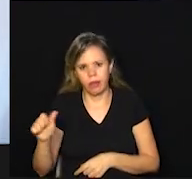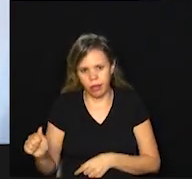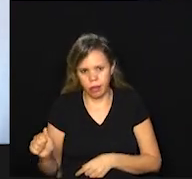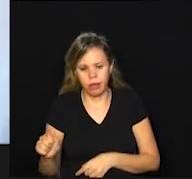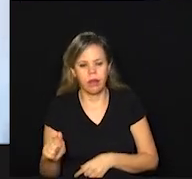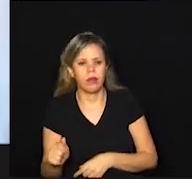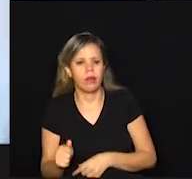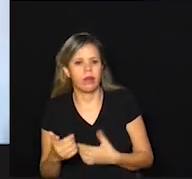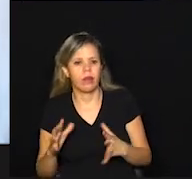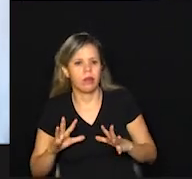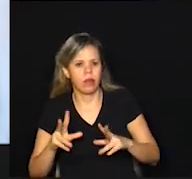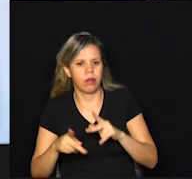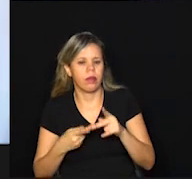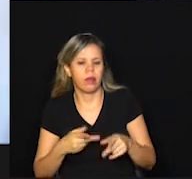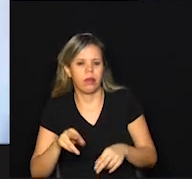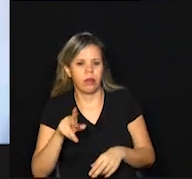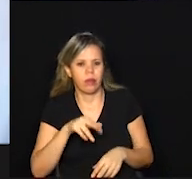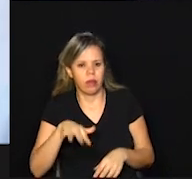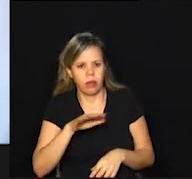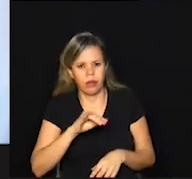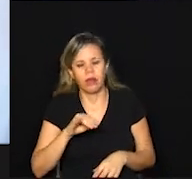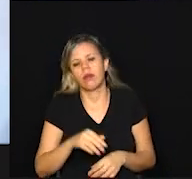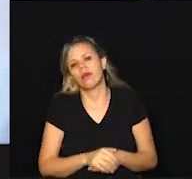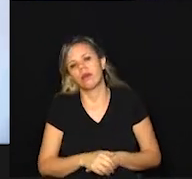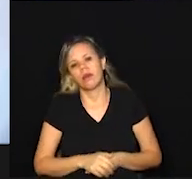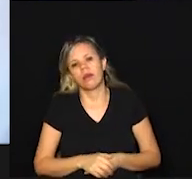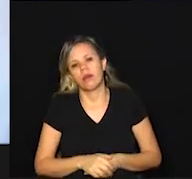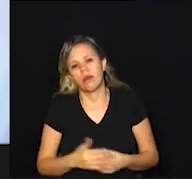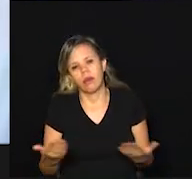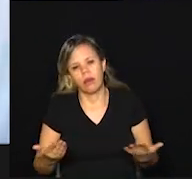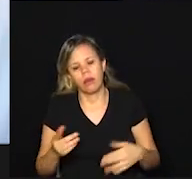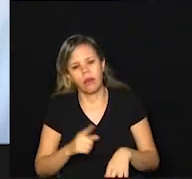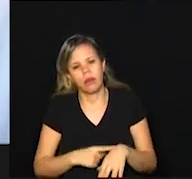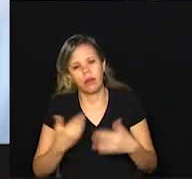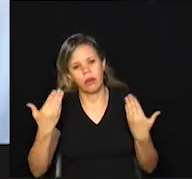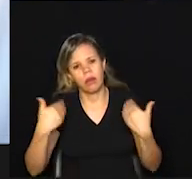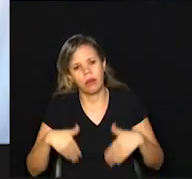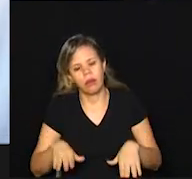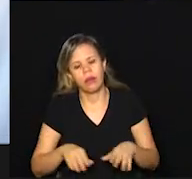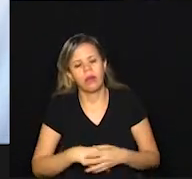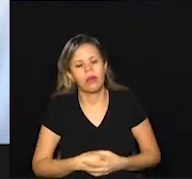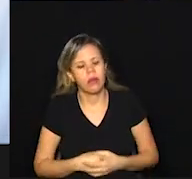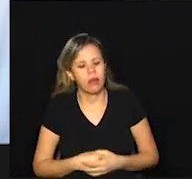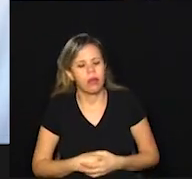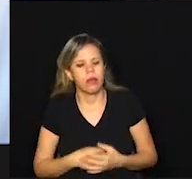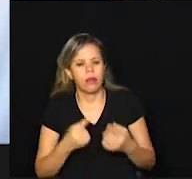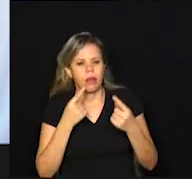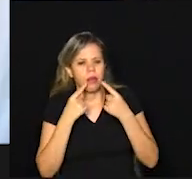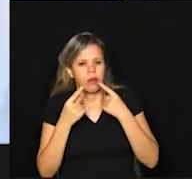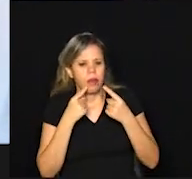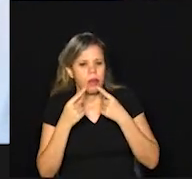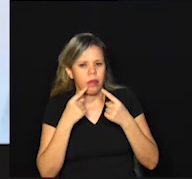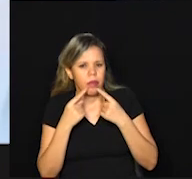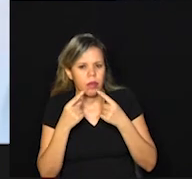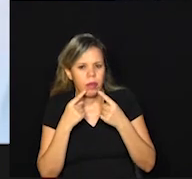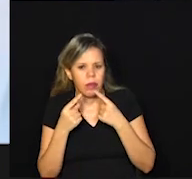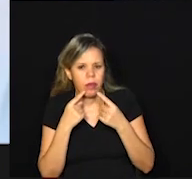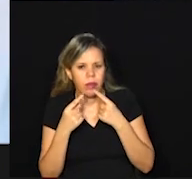né e eu todos os meus irmãos aí João Gueiros nesse momento estou eu aqui dialogando